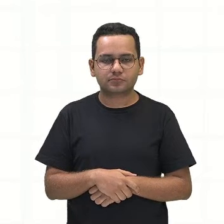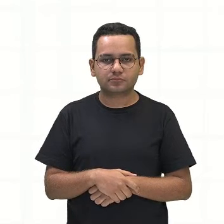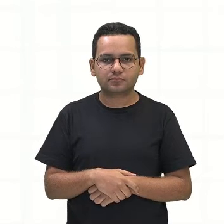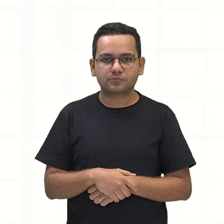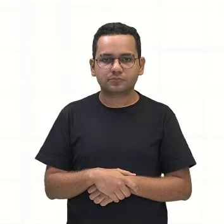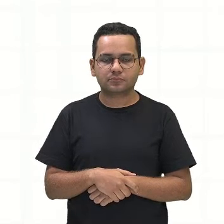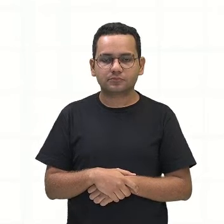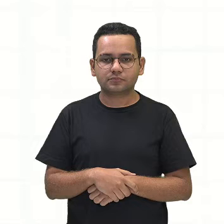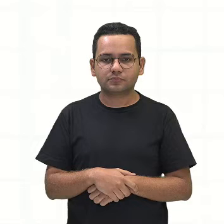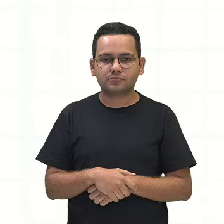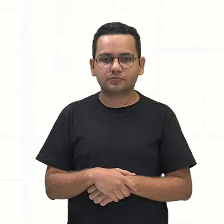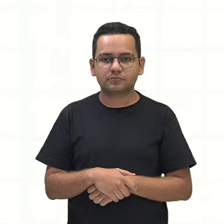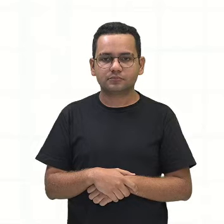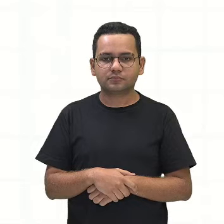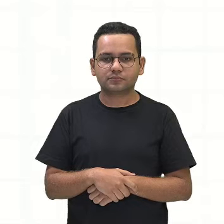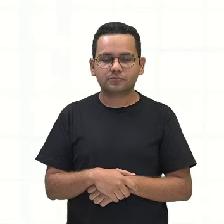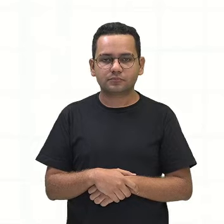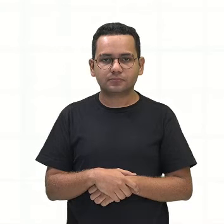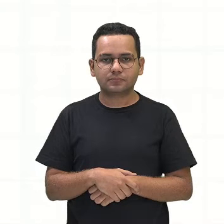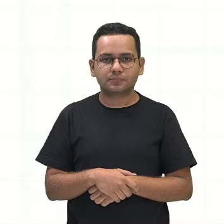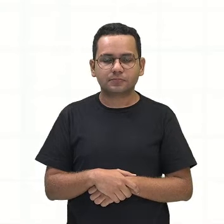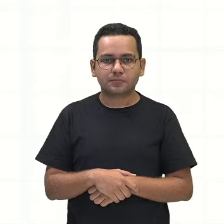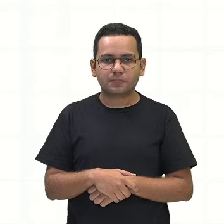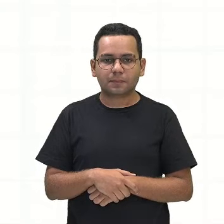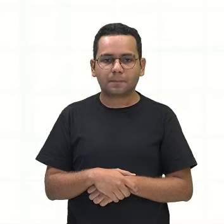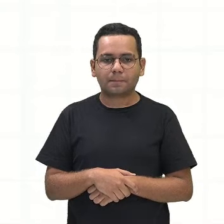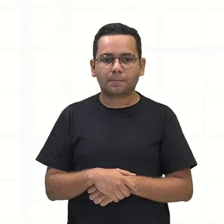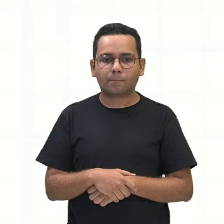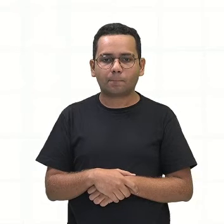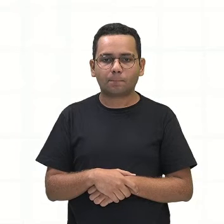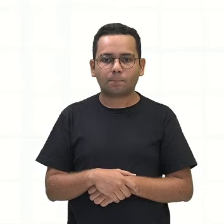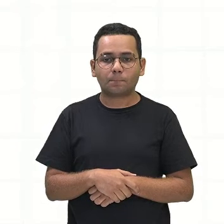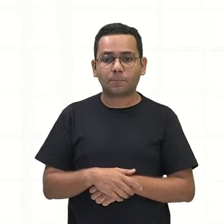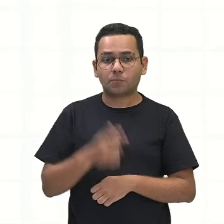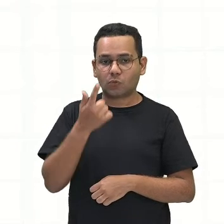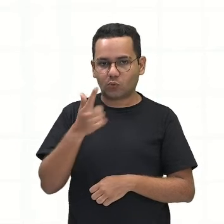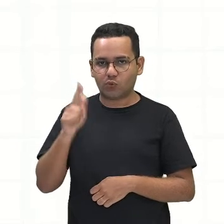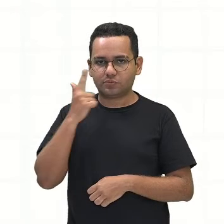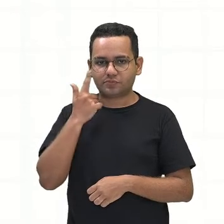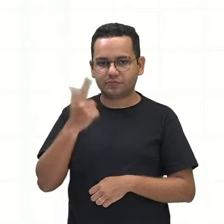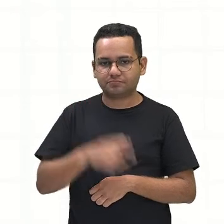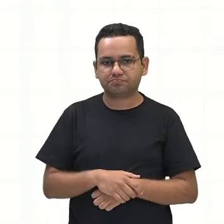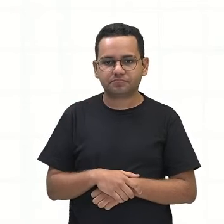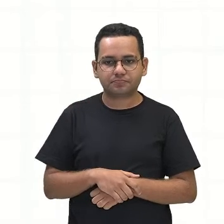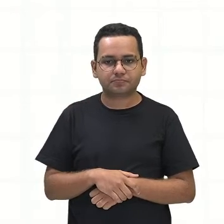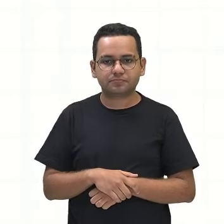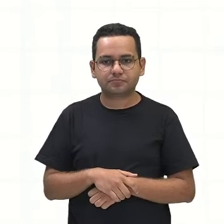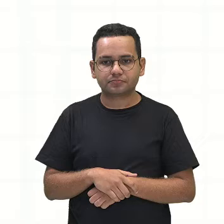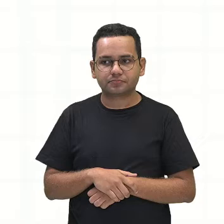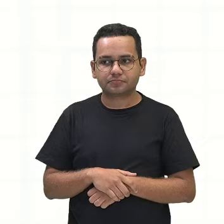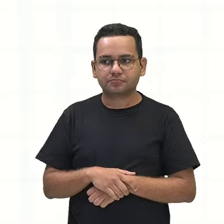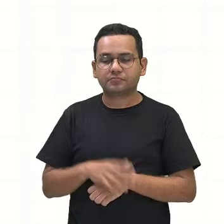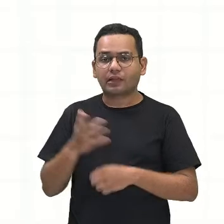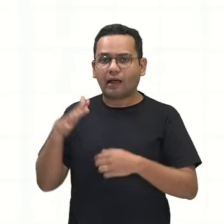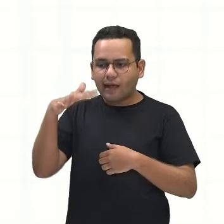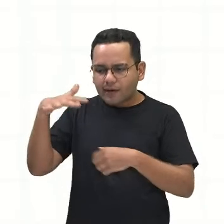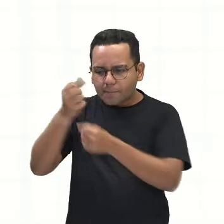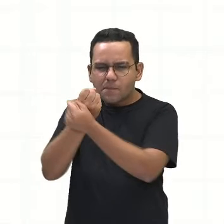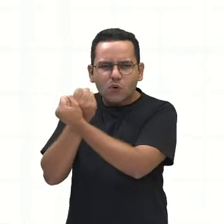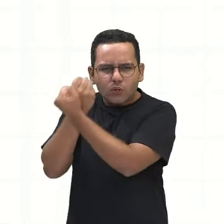porque faz parte da planta. Vamos ver agora sobre os órgãos de proteção, tá? Os órgãos de